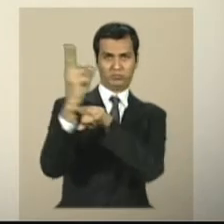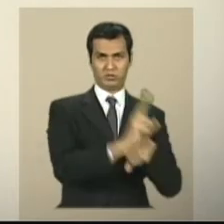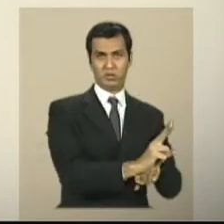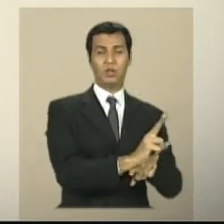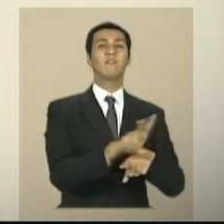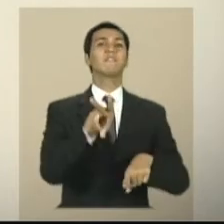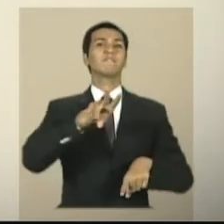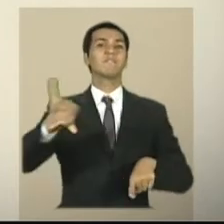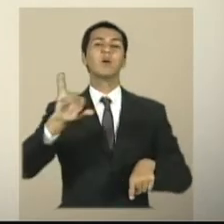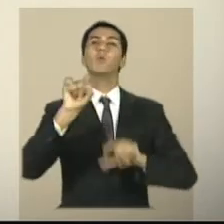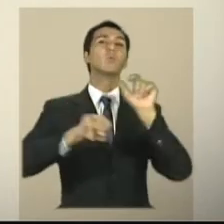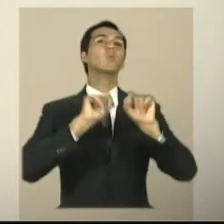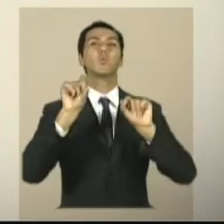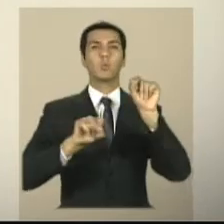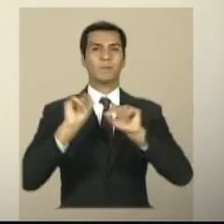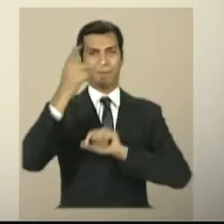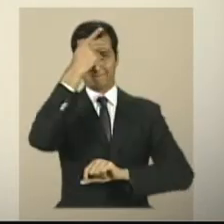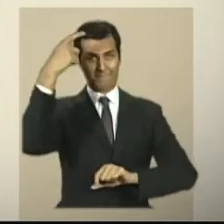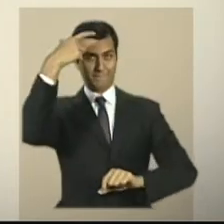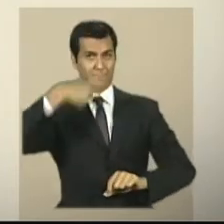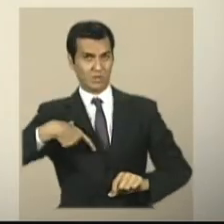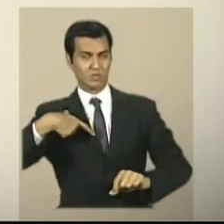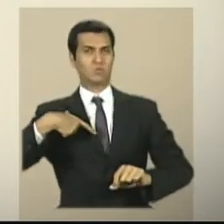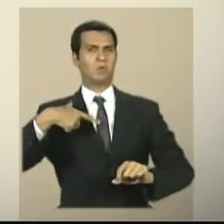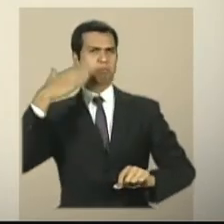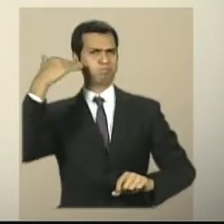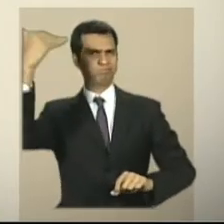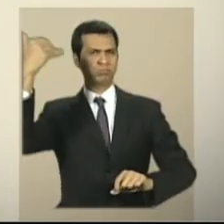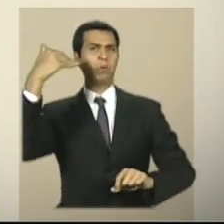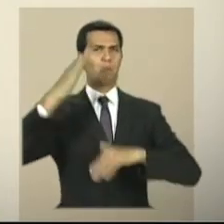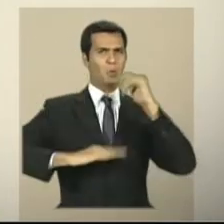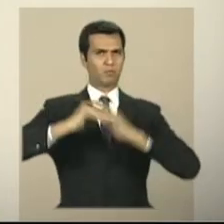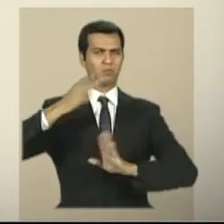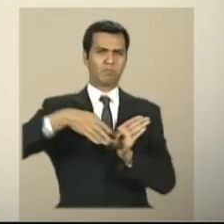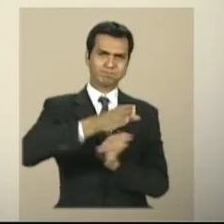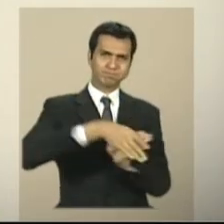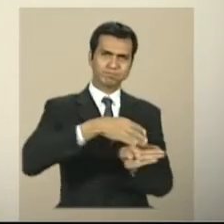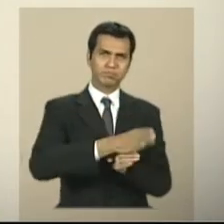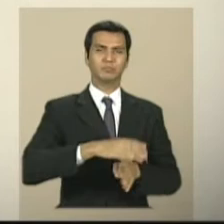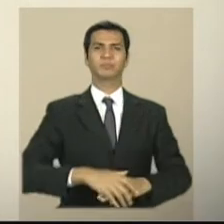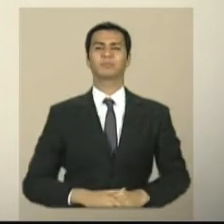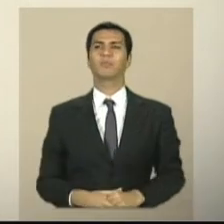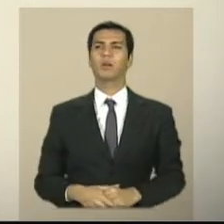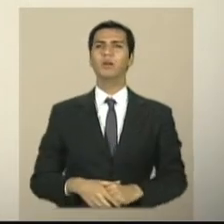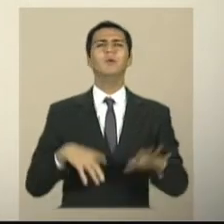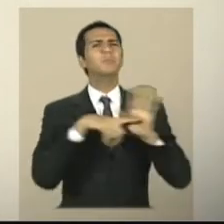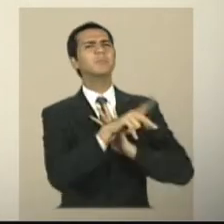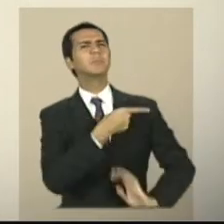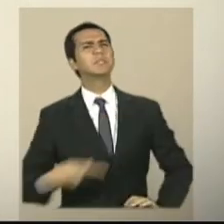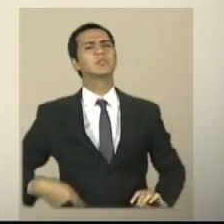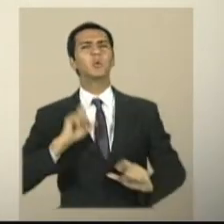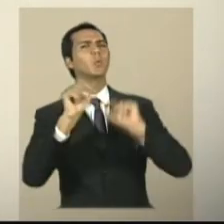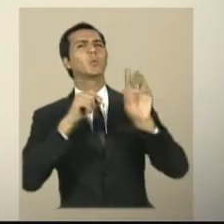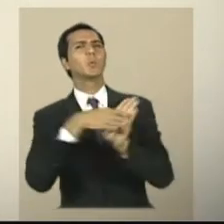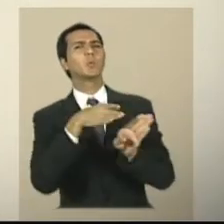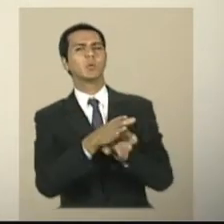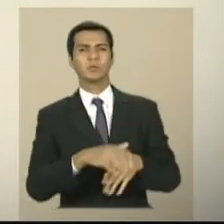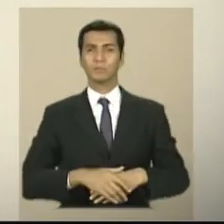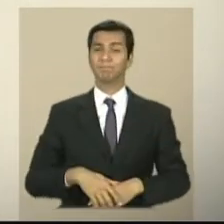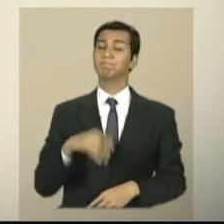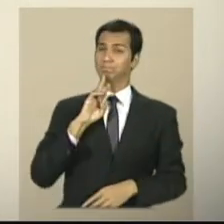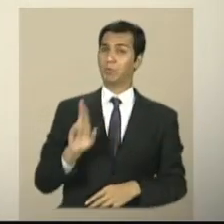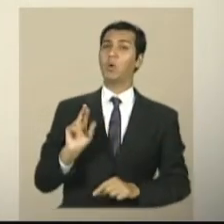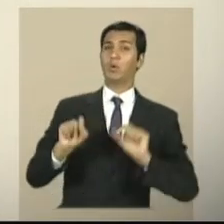receber uma orientação de um técnico do banco que tipo de orientação a presidenta essa orientação é para